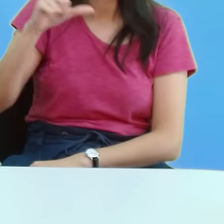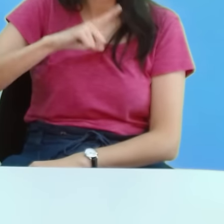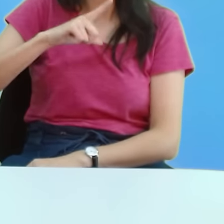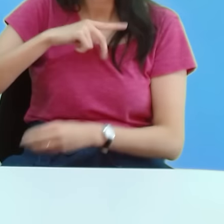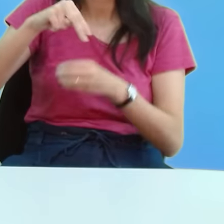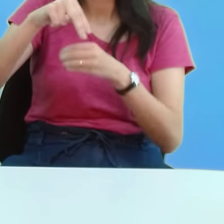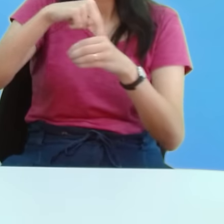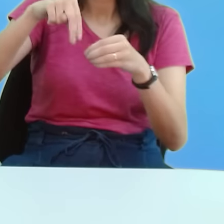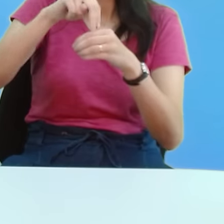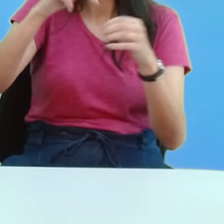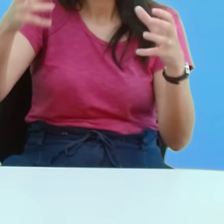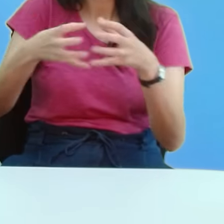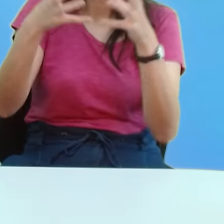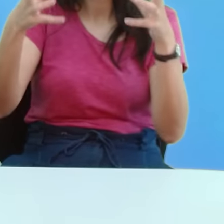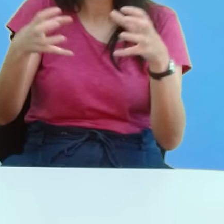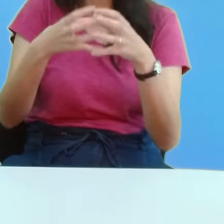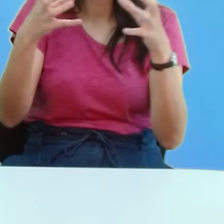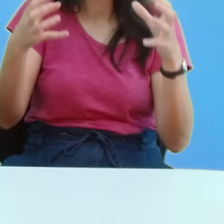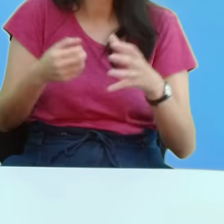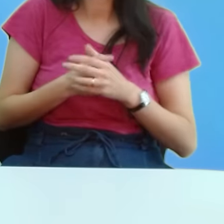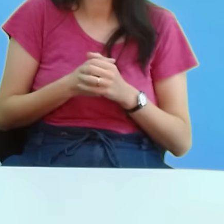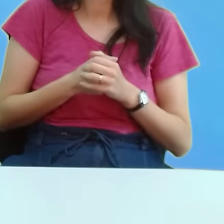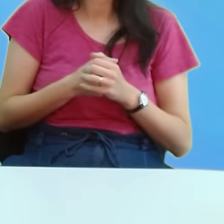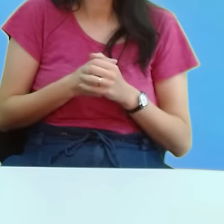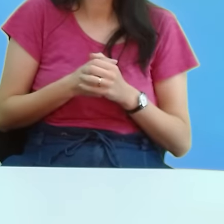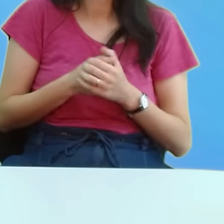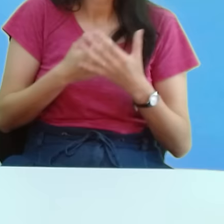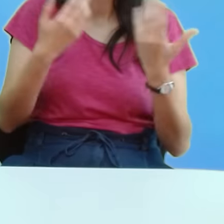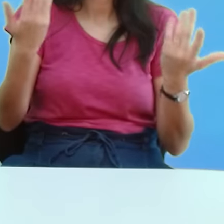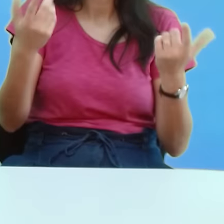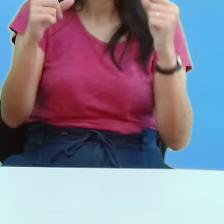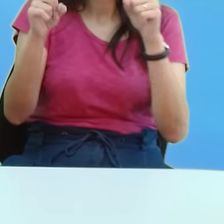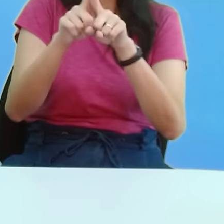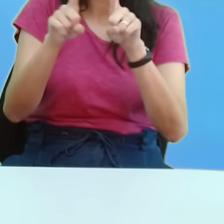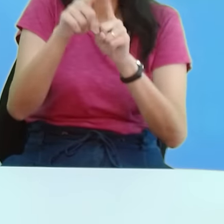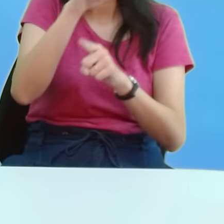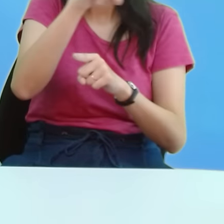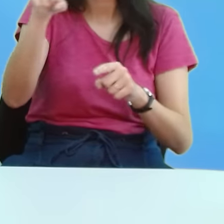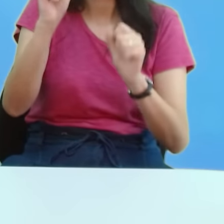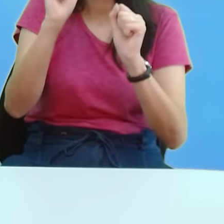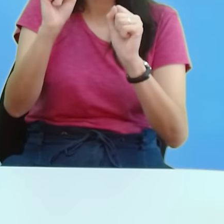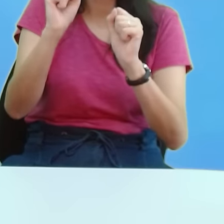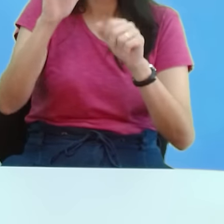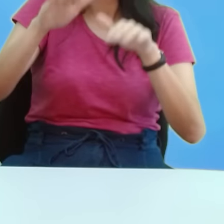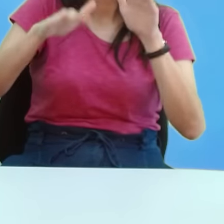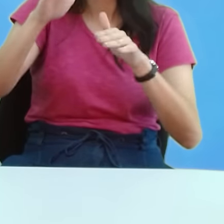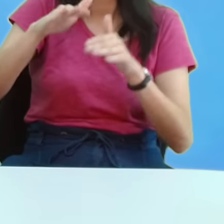de Convivência. E aí, de repente, vocês até podem perguntar, né,